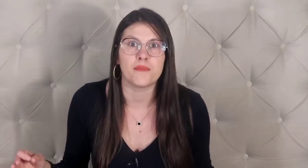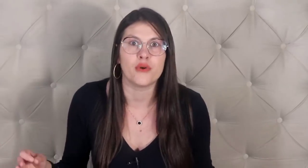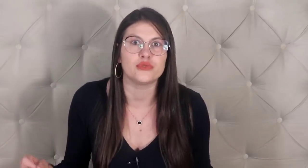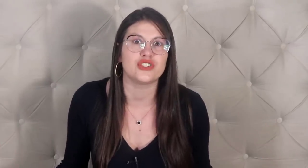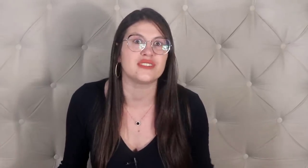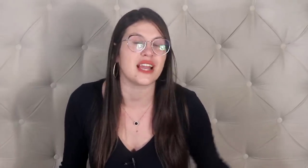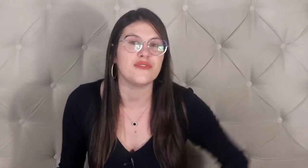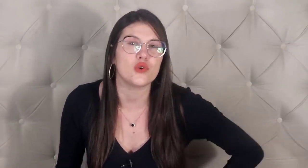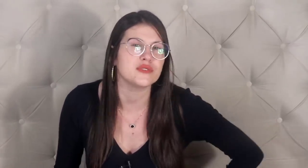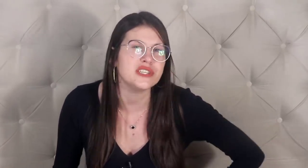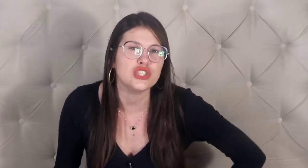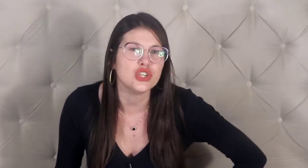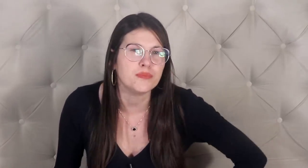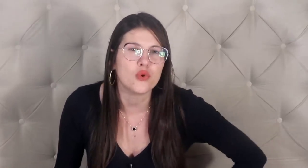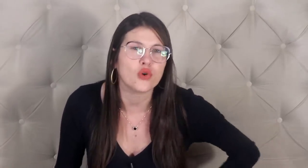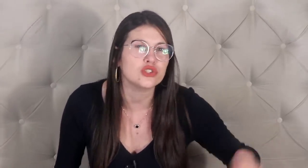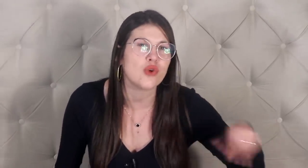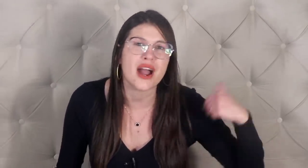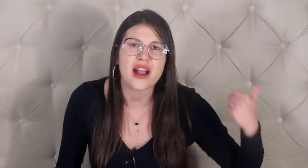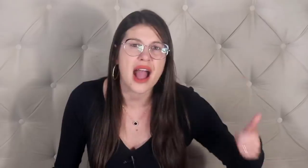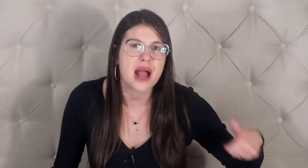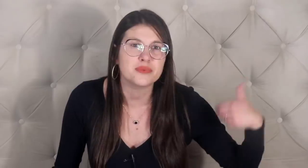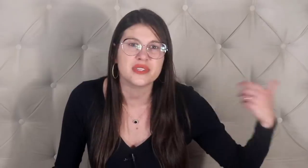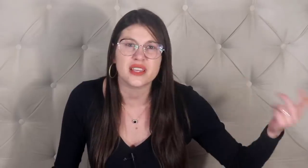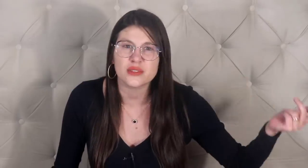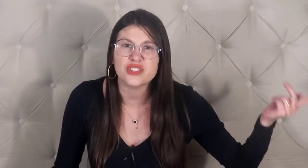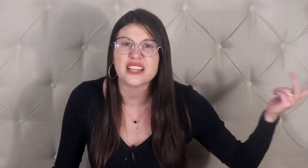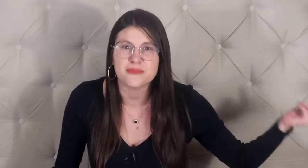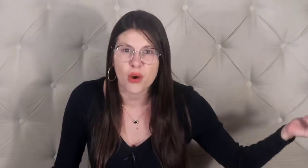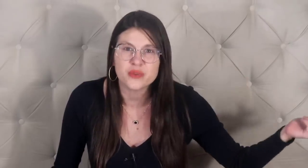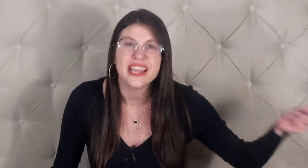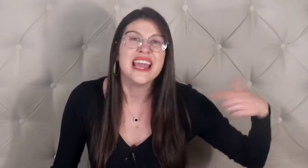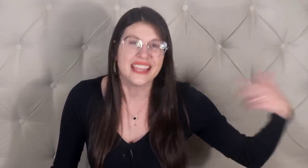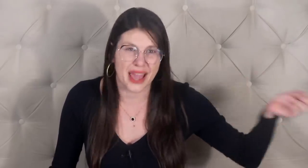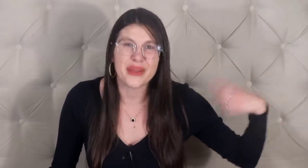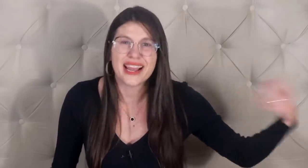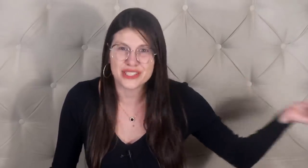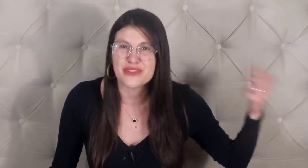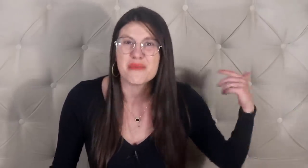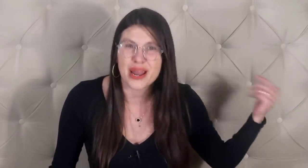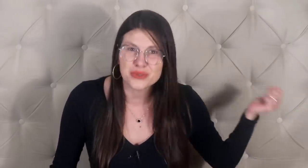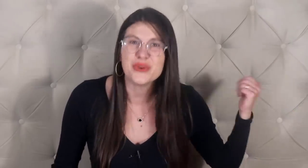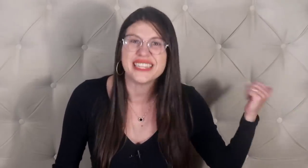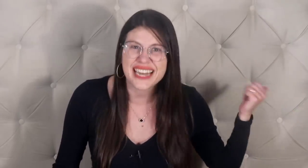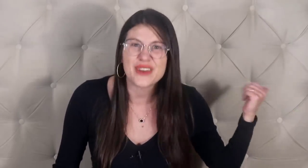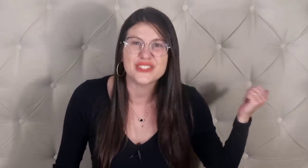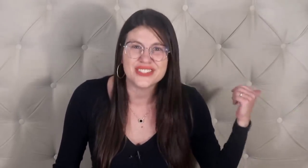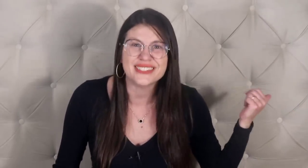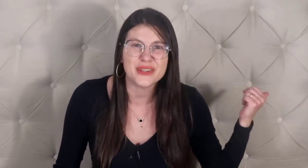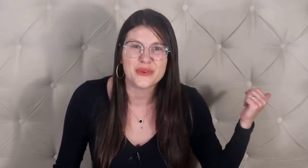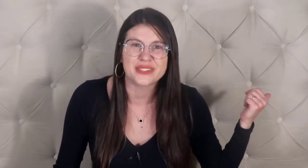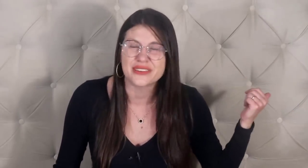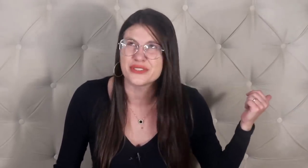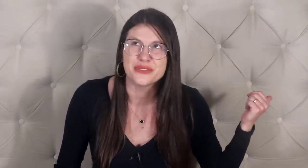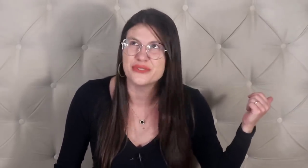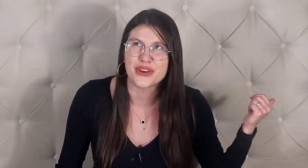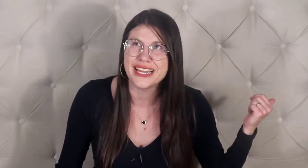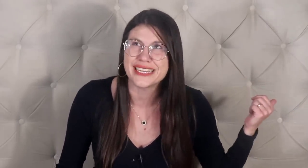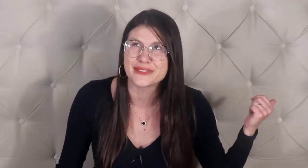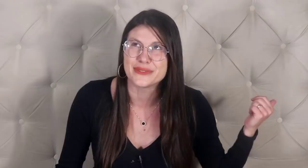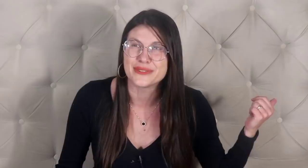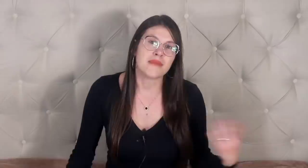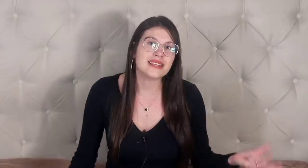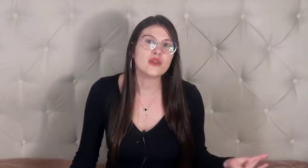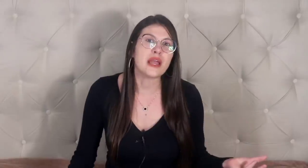nervosíssimo e o povo disse que ele ficou sentido por conta de um arranca-rabo seguido de exposer que eu e ele tivemos lá no Twitter na noite de segunda, viu?